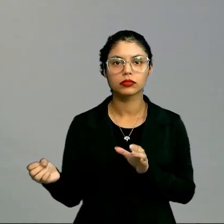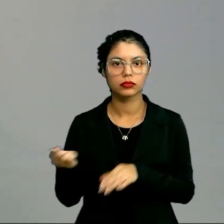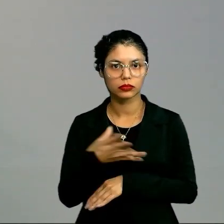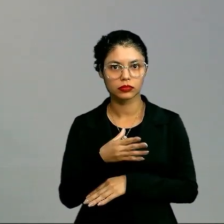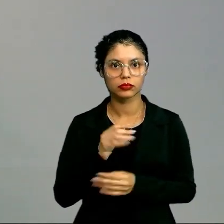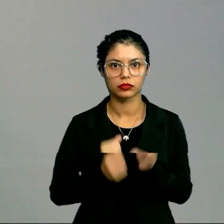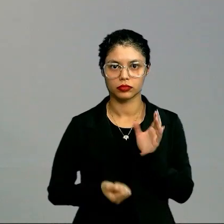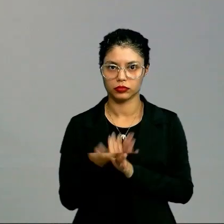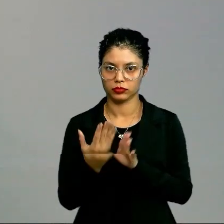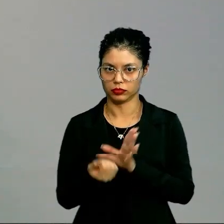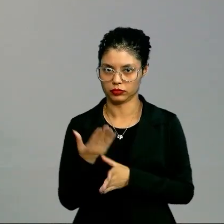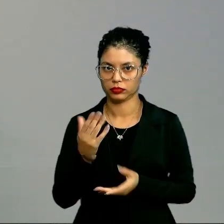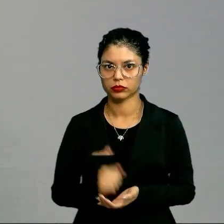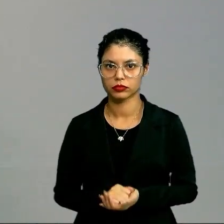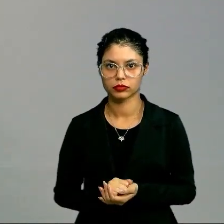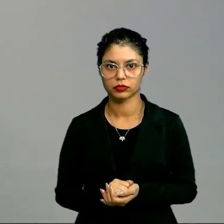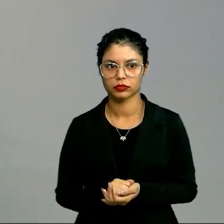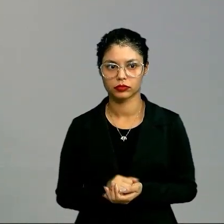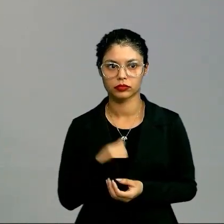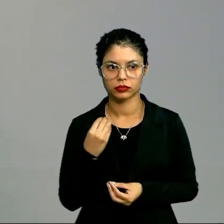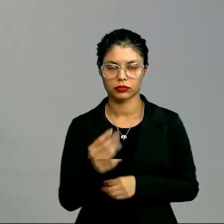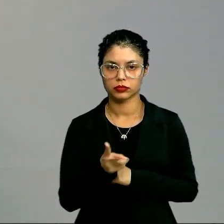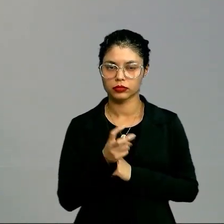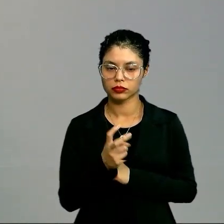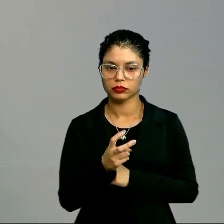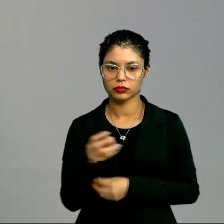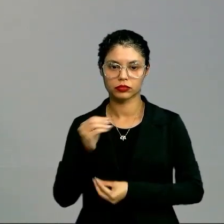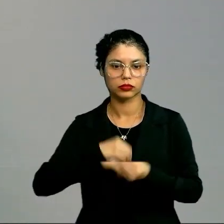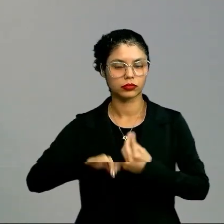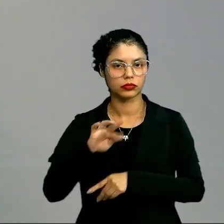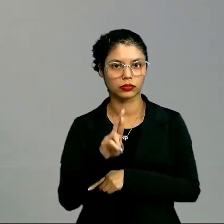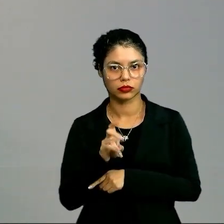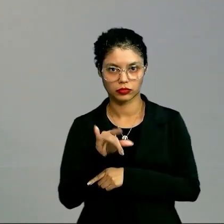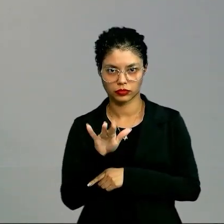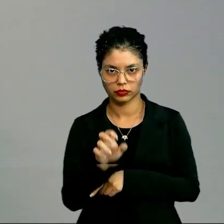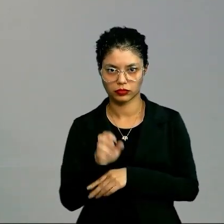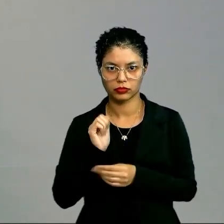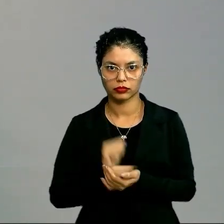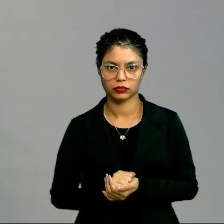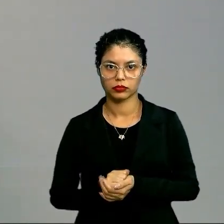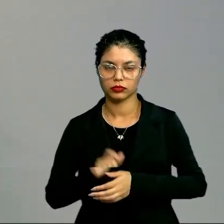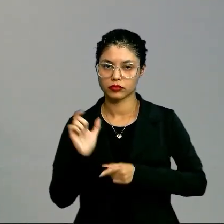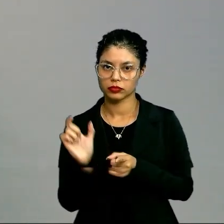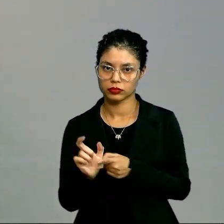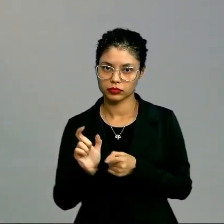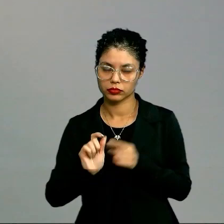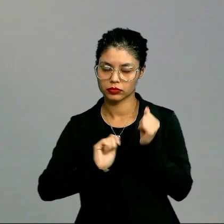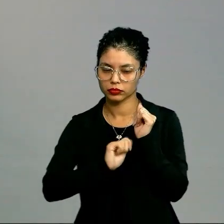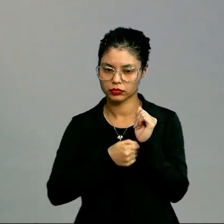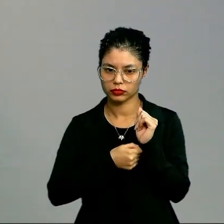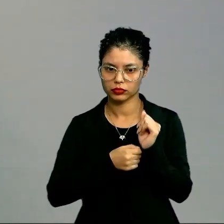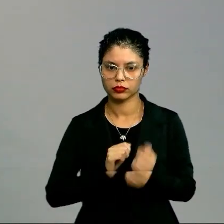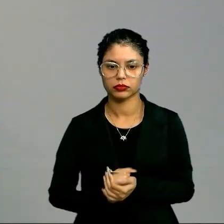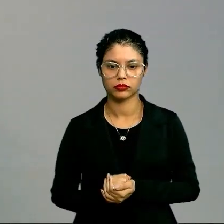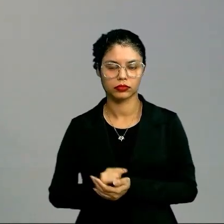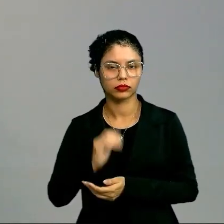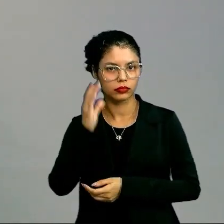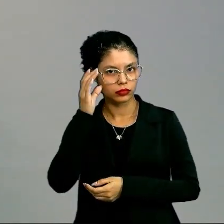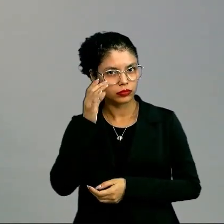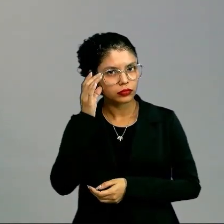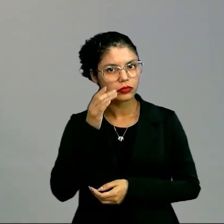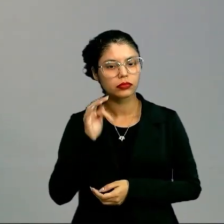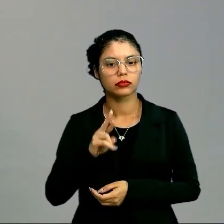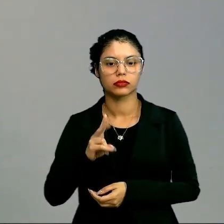produto. Como que eu vou repor o produto? Consumindo o reagente. Então, palavras-chave: concentração,